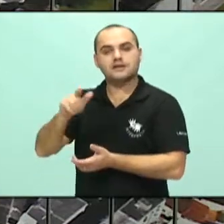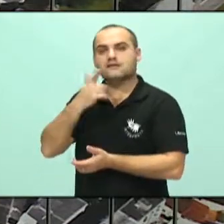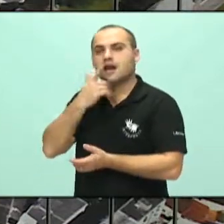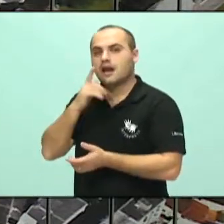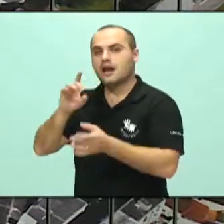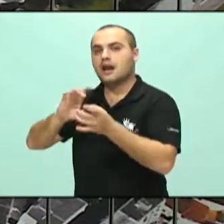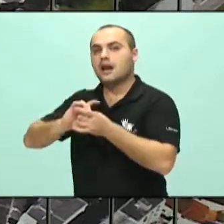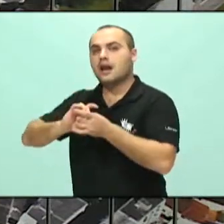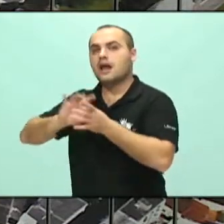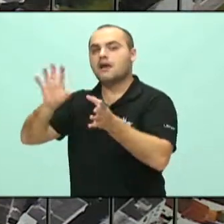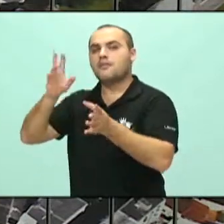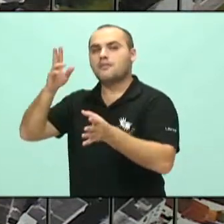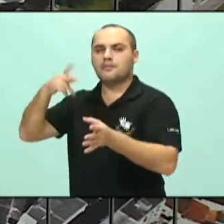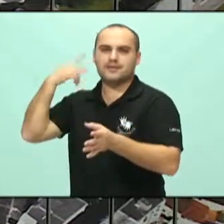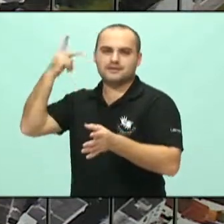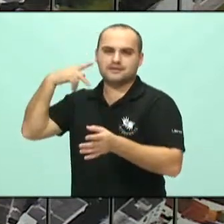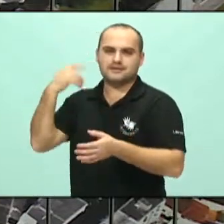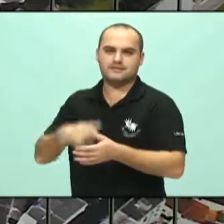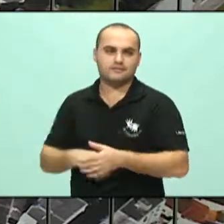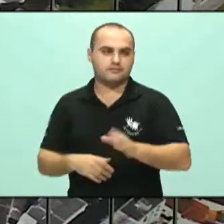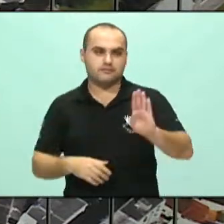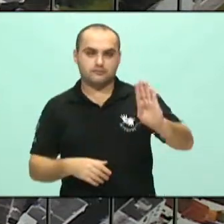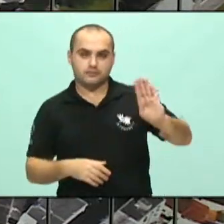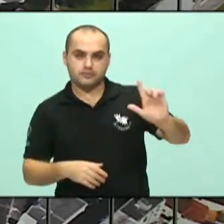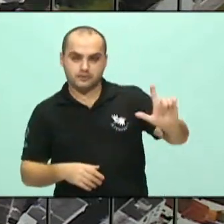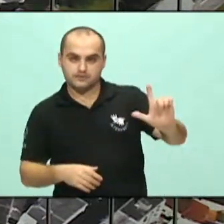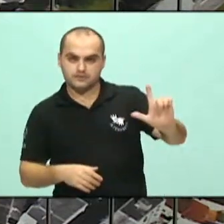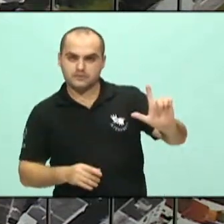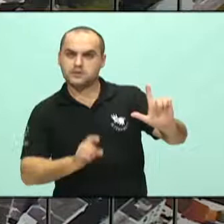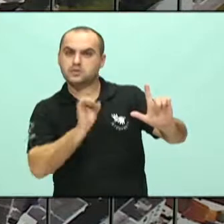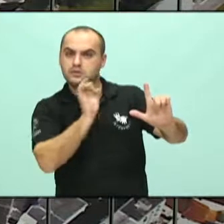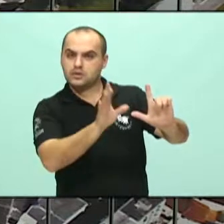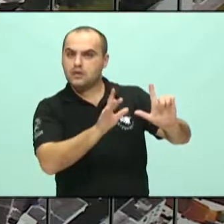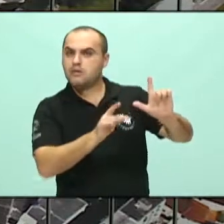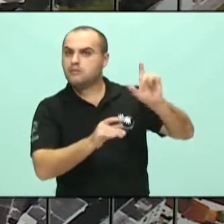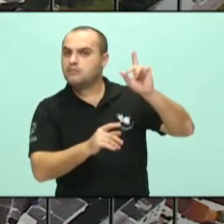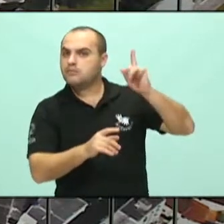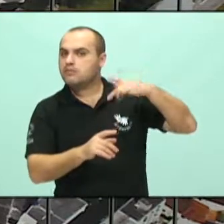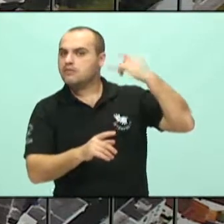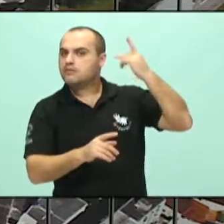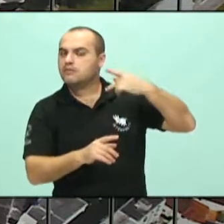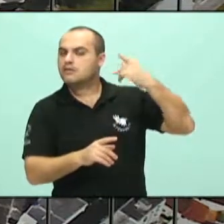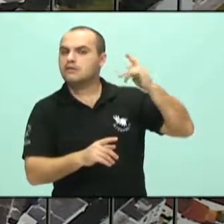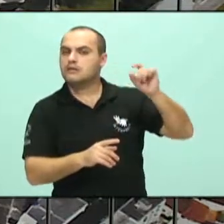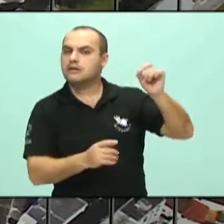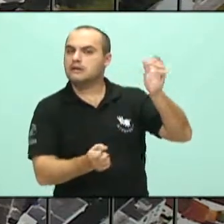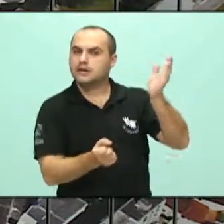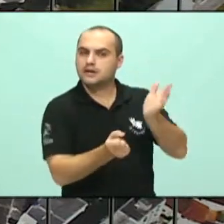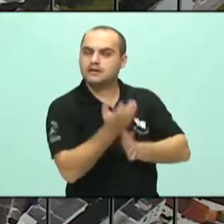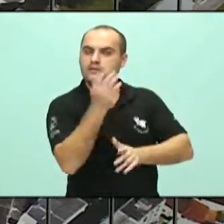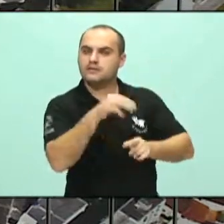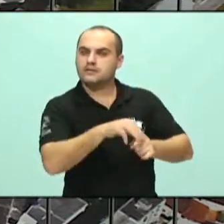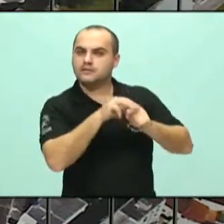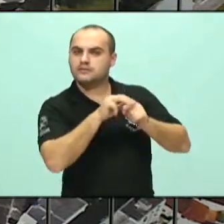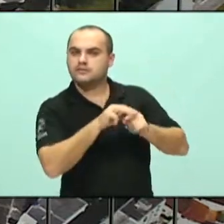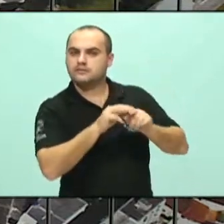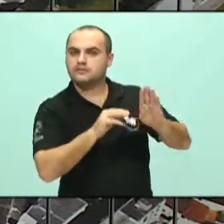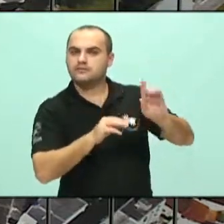emancipação política. Blumenau só se emancipou politicamente, só criou o município de Blumenau